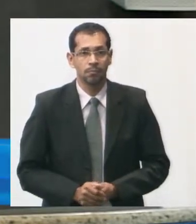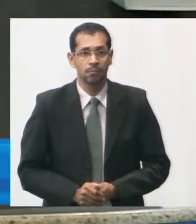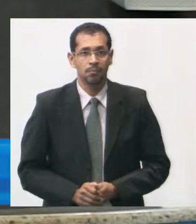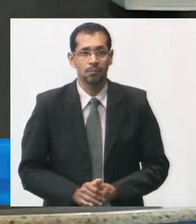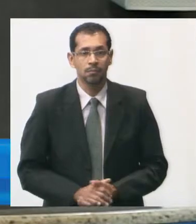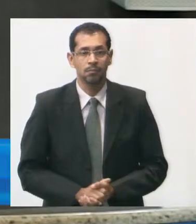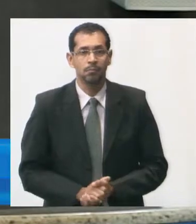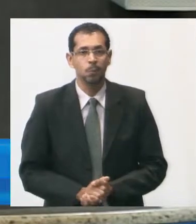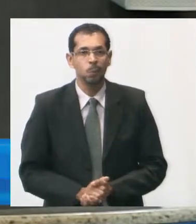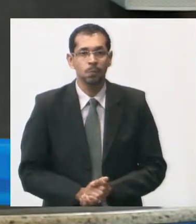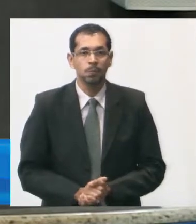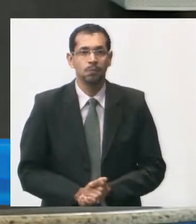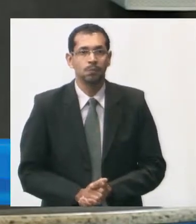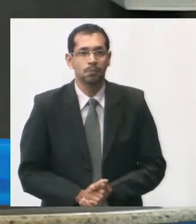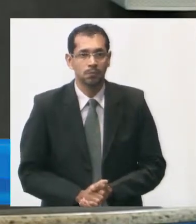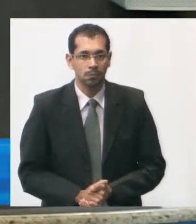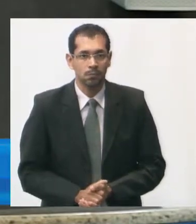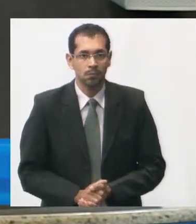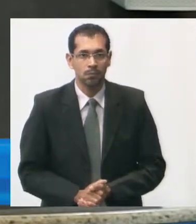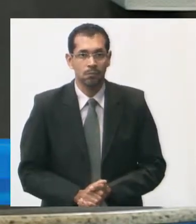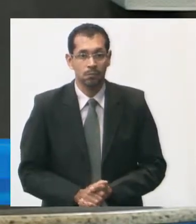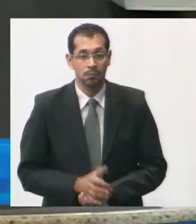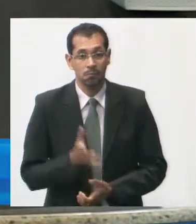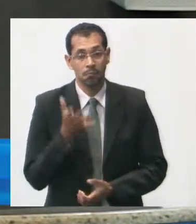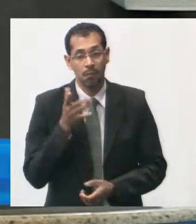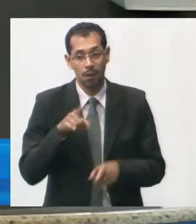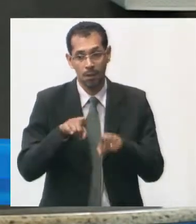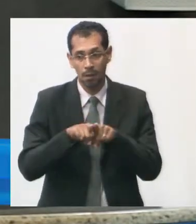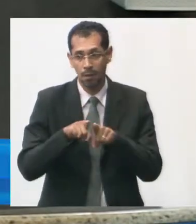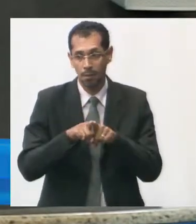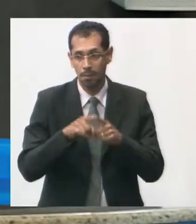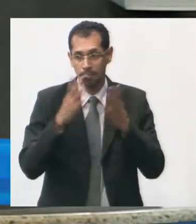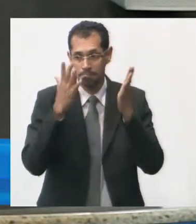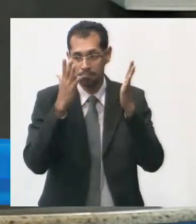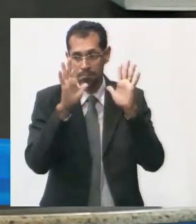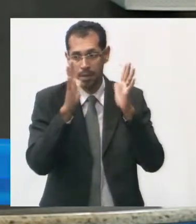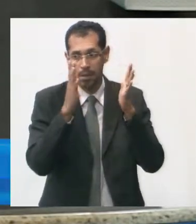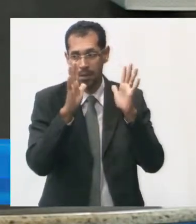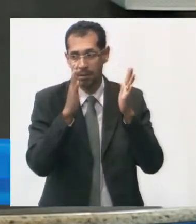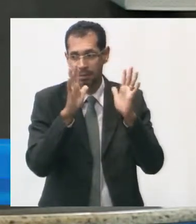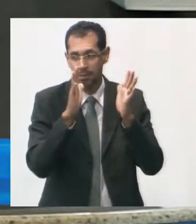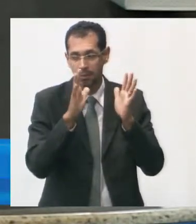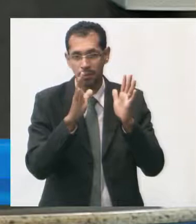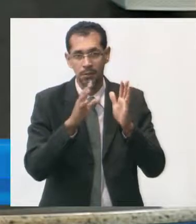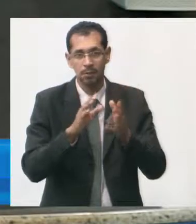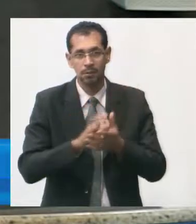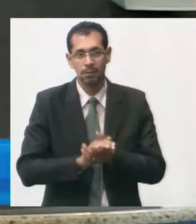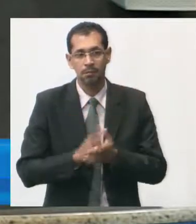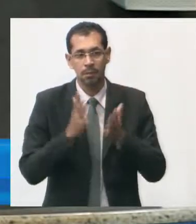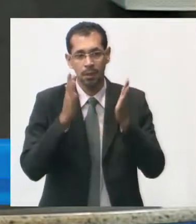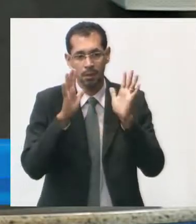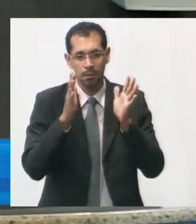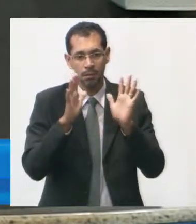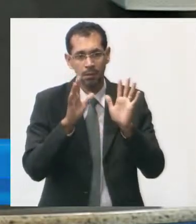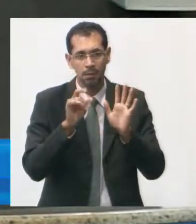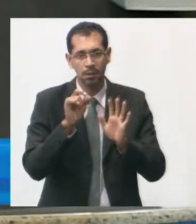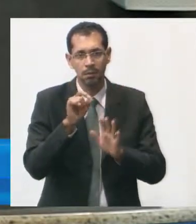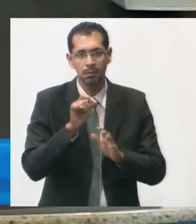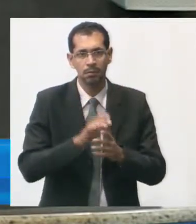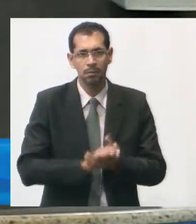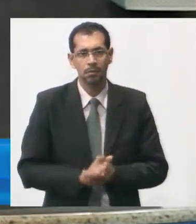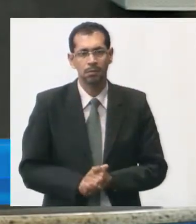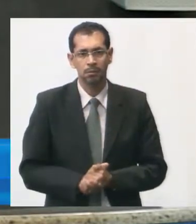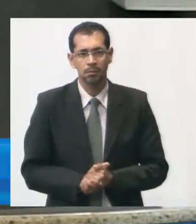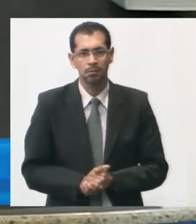parabenizar nosso presidente Jair Bolsonaro. Quero parabenizá-lo pelo